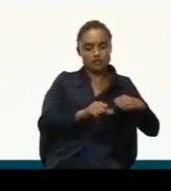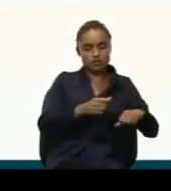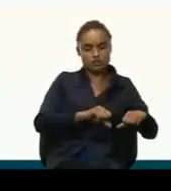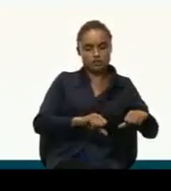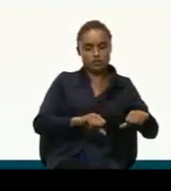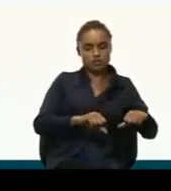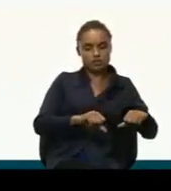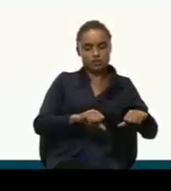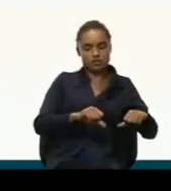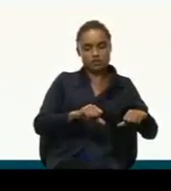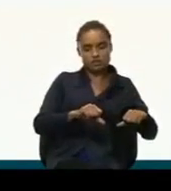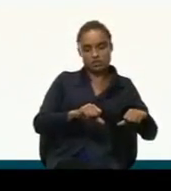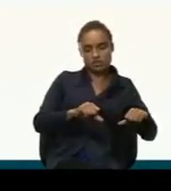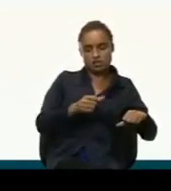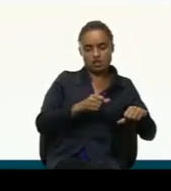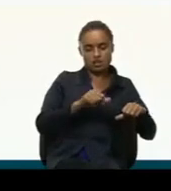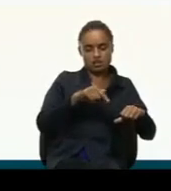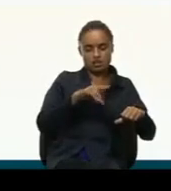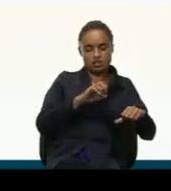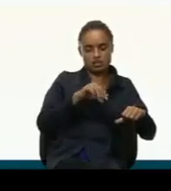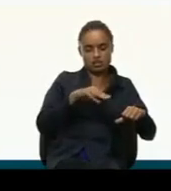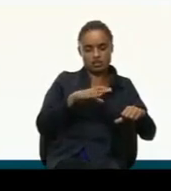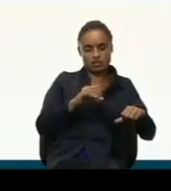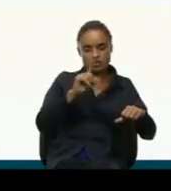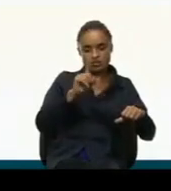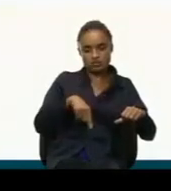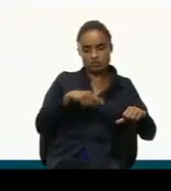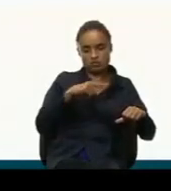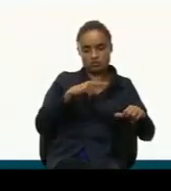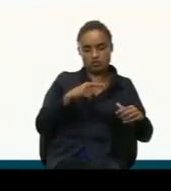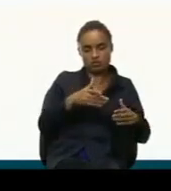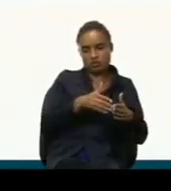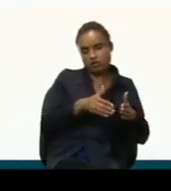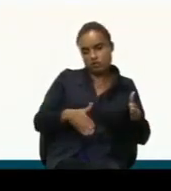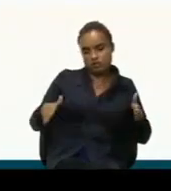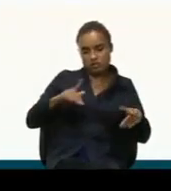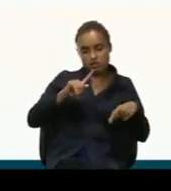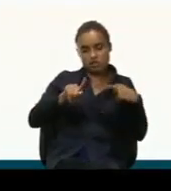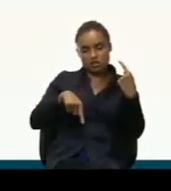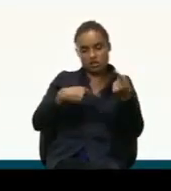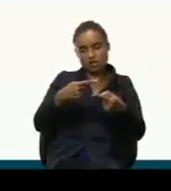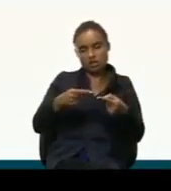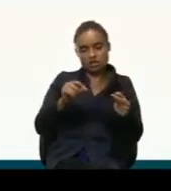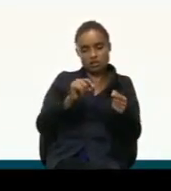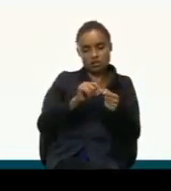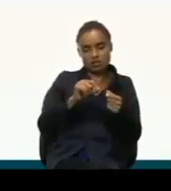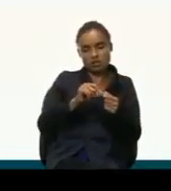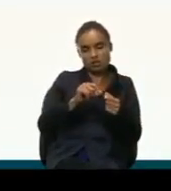de materiais para corte e dobra de aço, né? Então, depois a gente foi